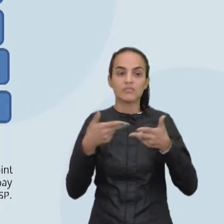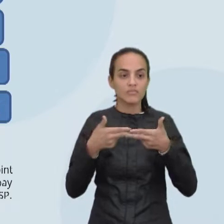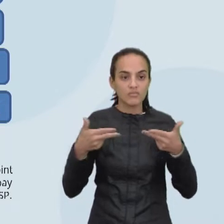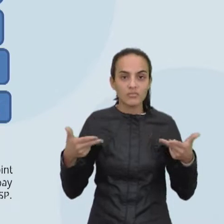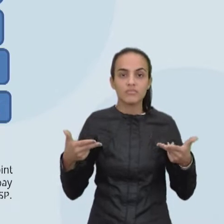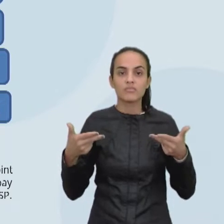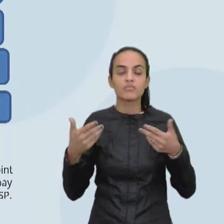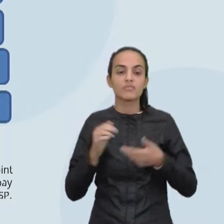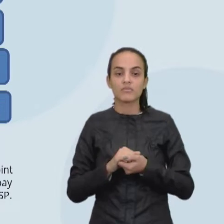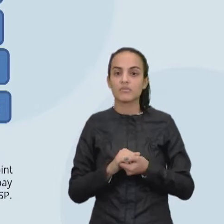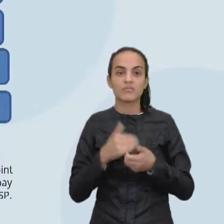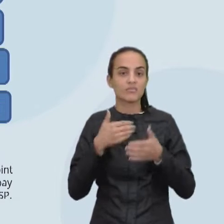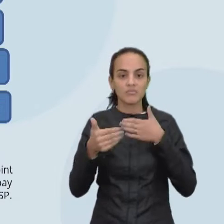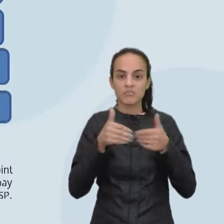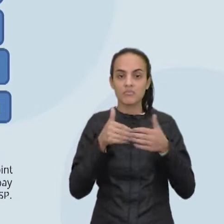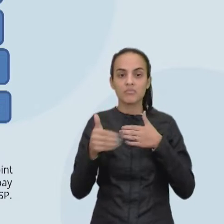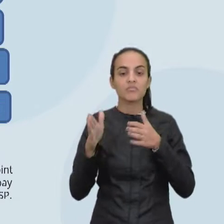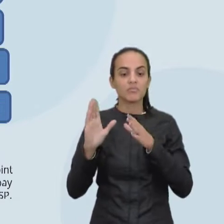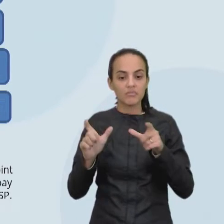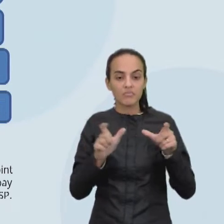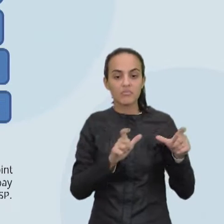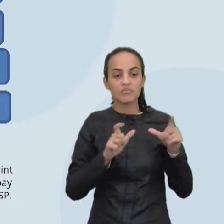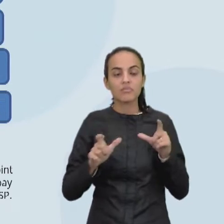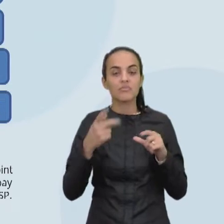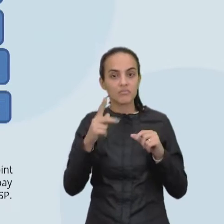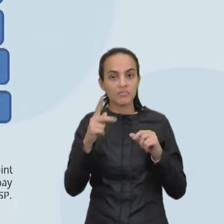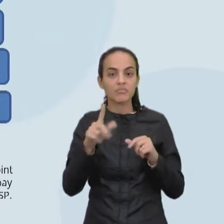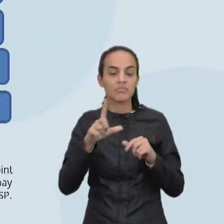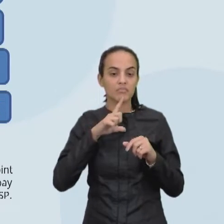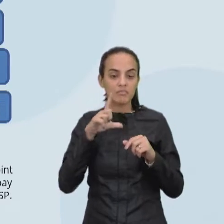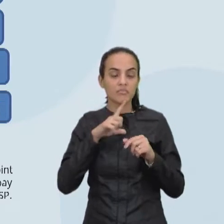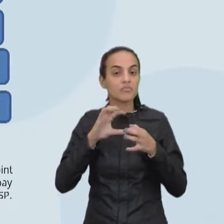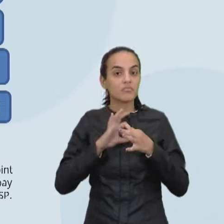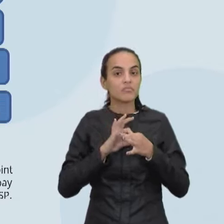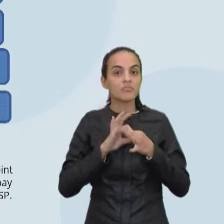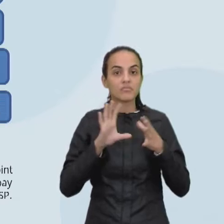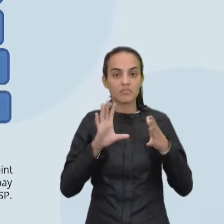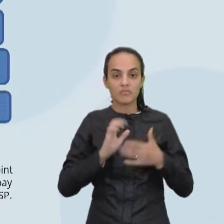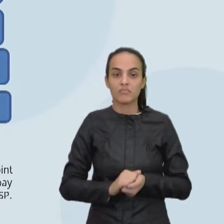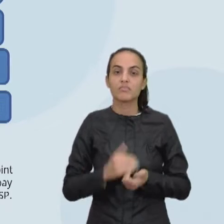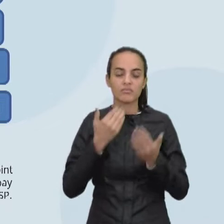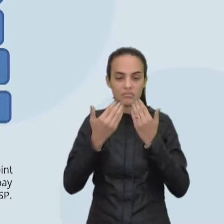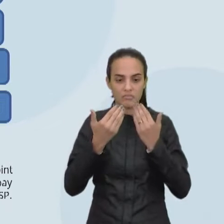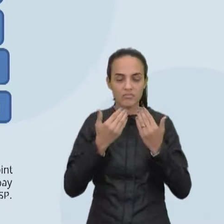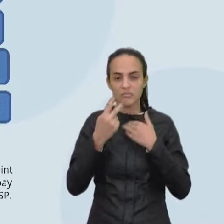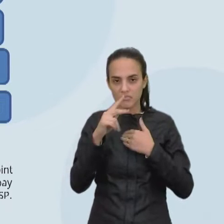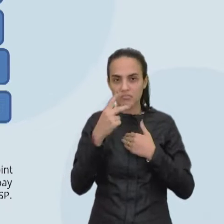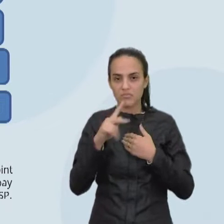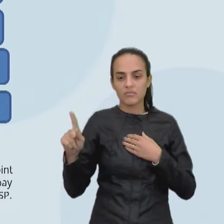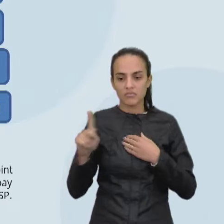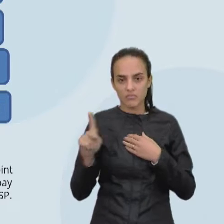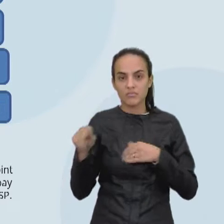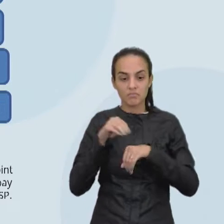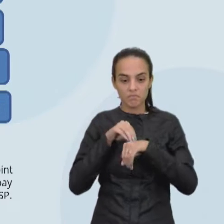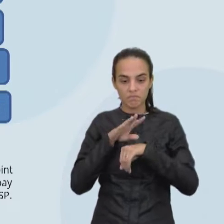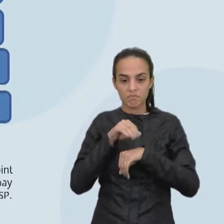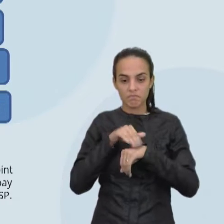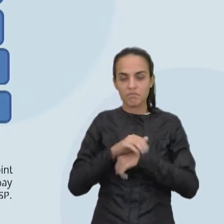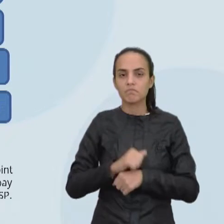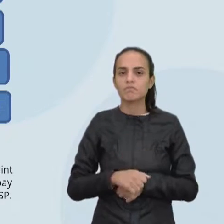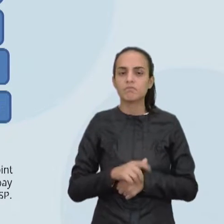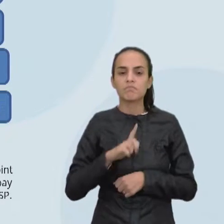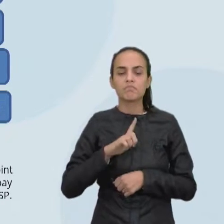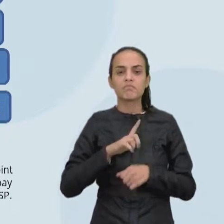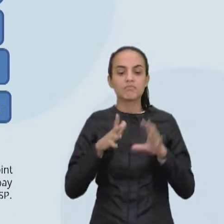na quadra, enfim, qualquer espaço que você estiver aí disponível, claro, conversando com o seu professor orientador. O que tem